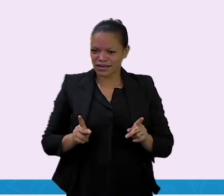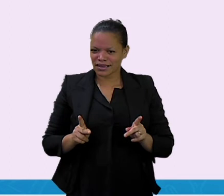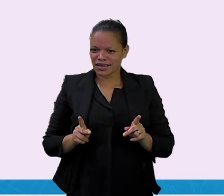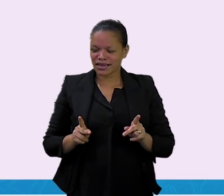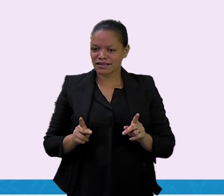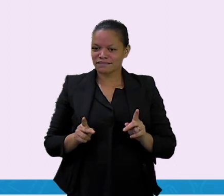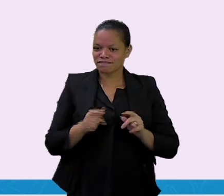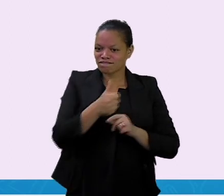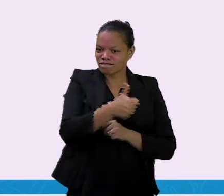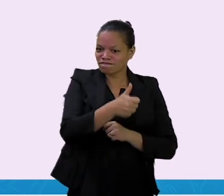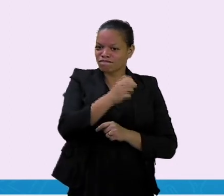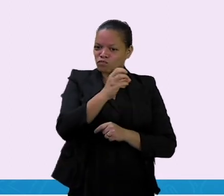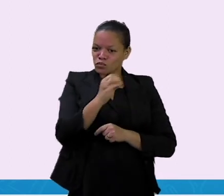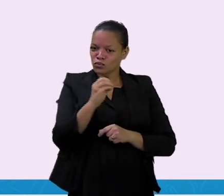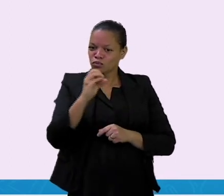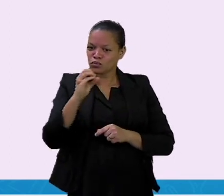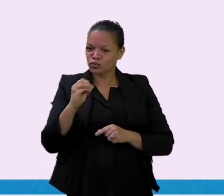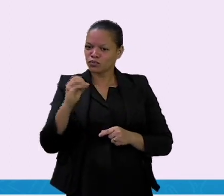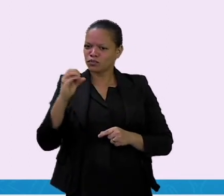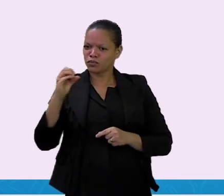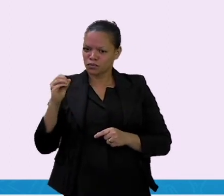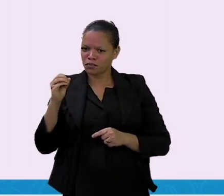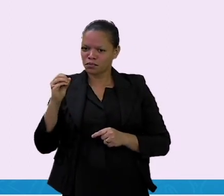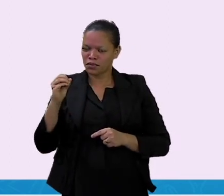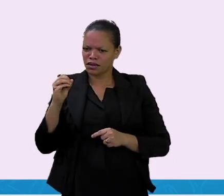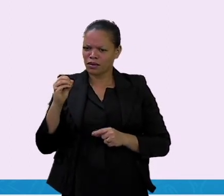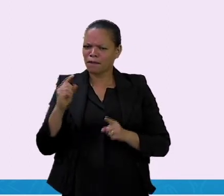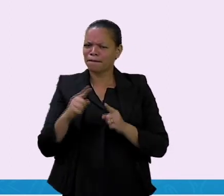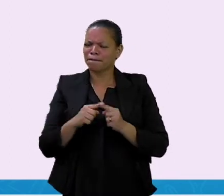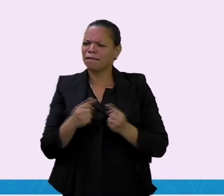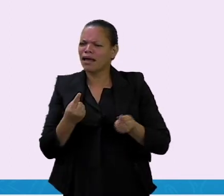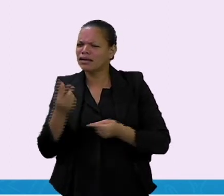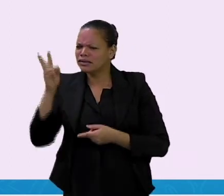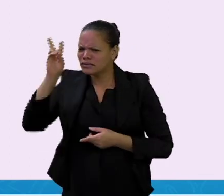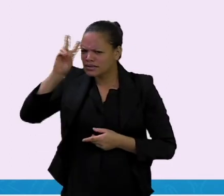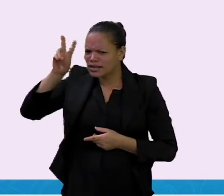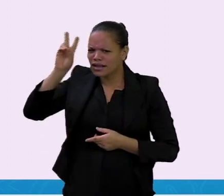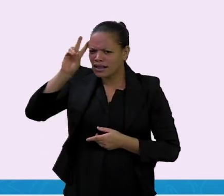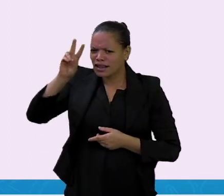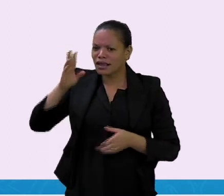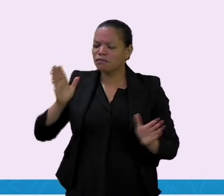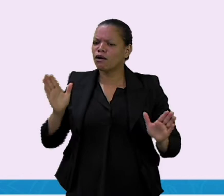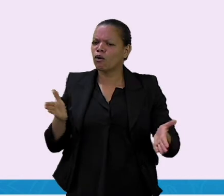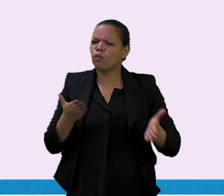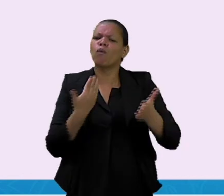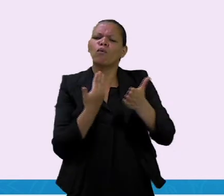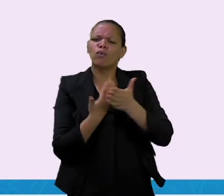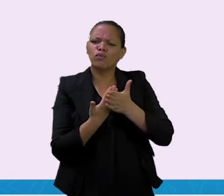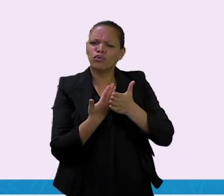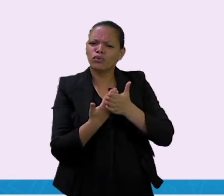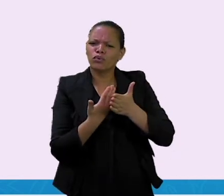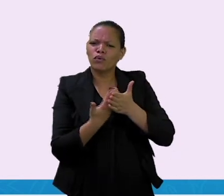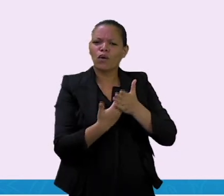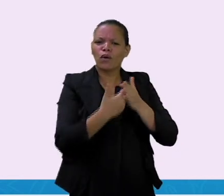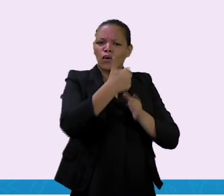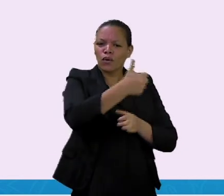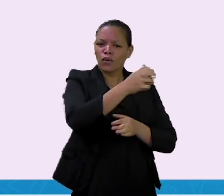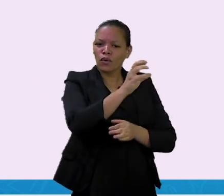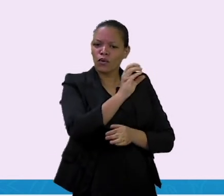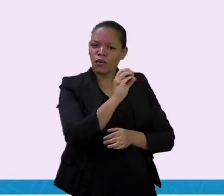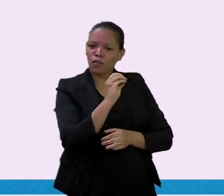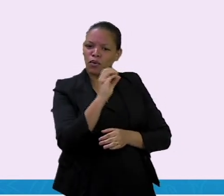Deu 1000, não foi? Lembra que nós estudamos lá no início que 1000 gramas, porque aqui nós falamos